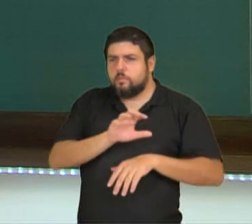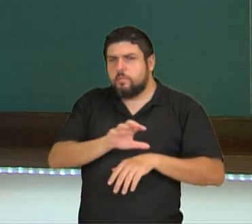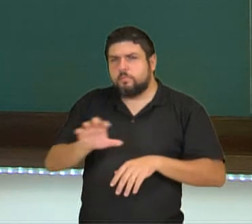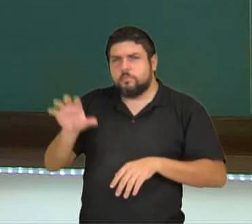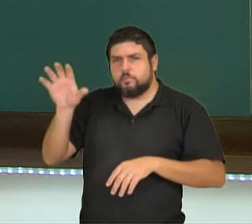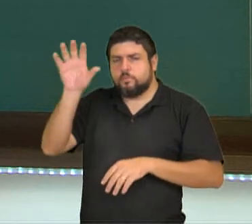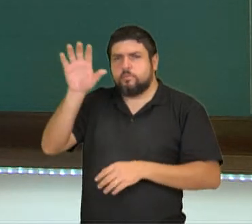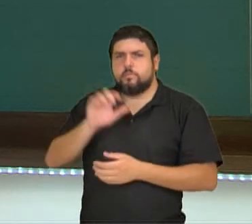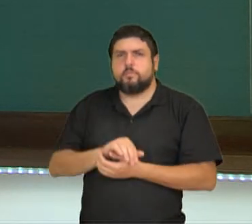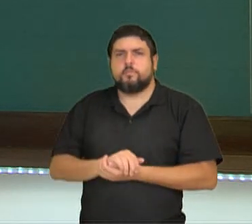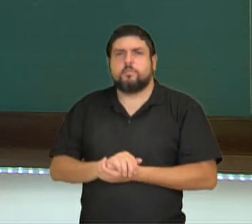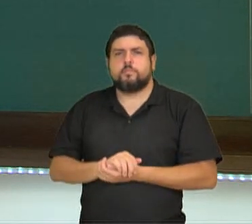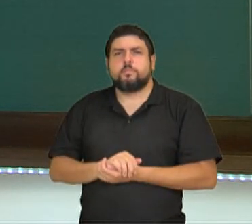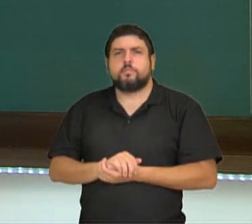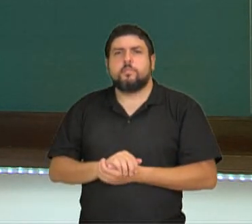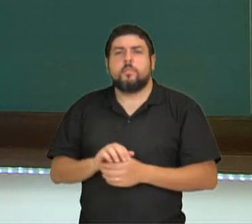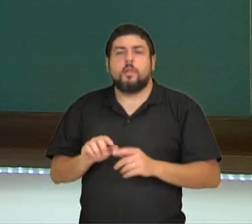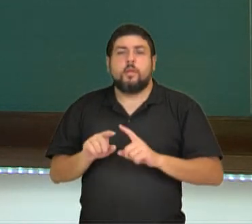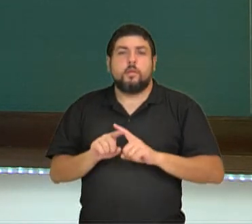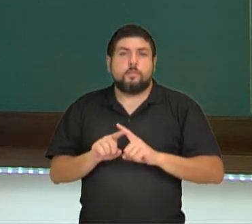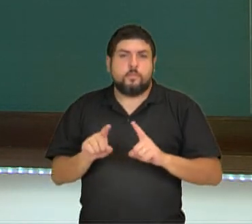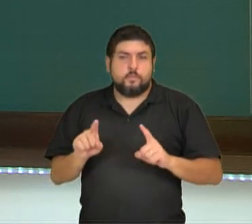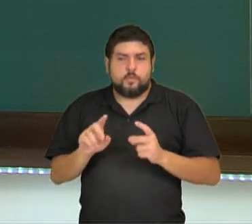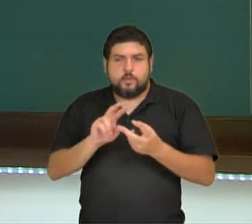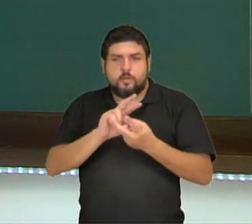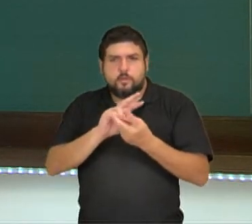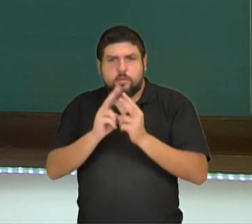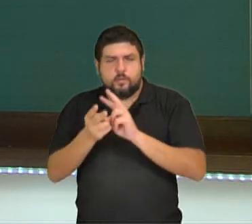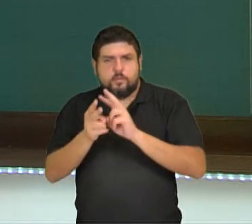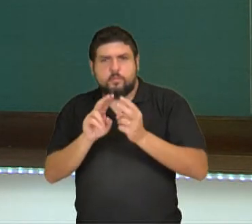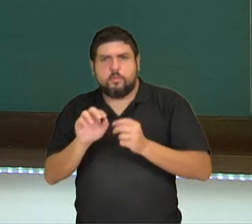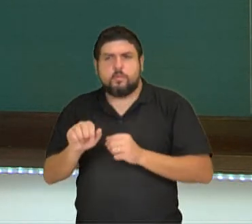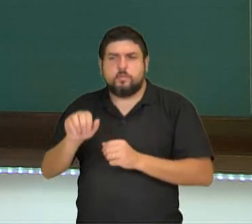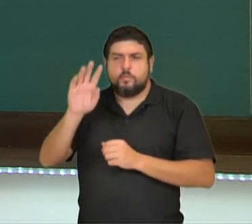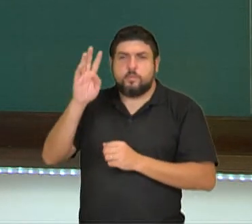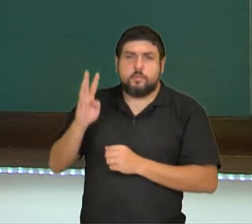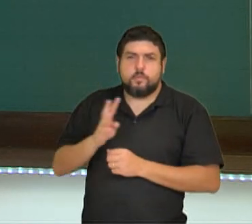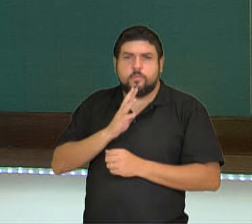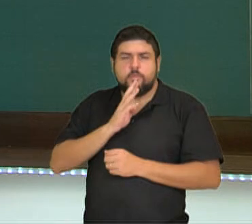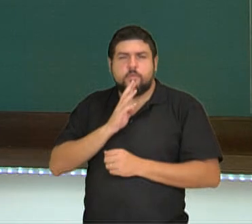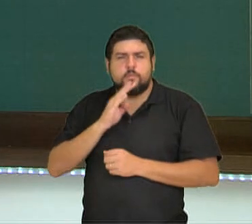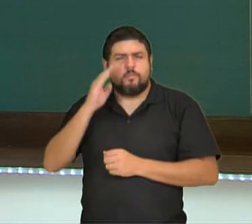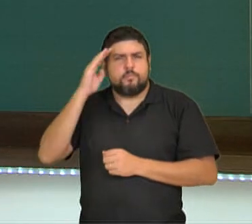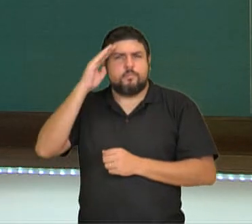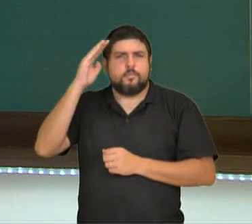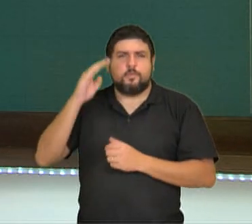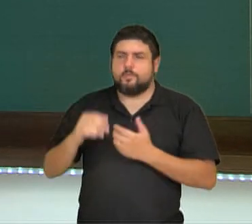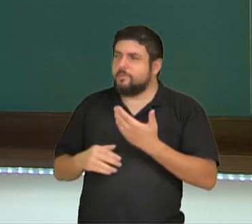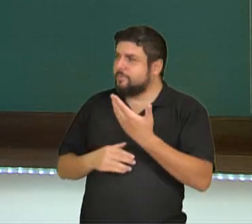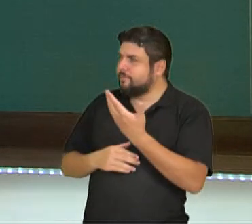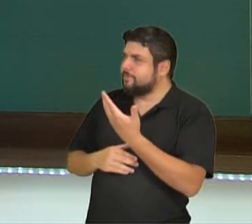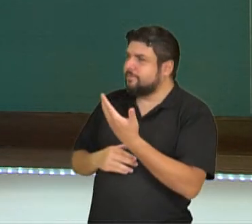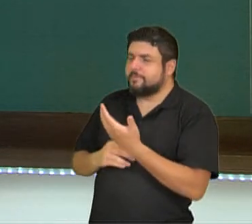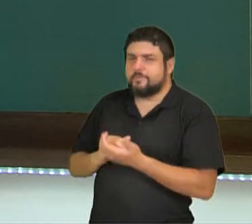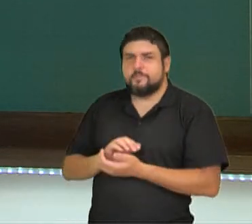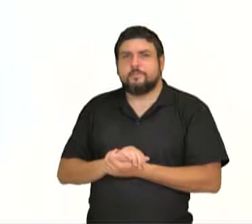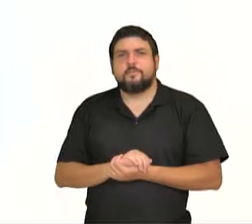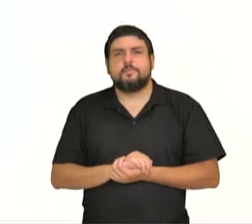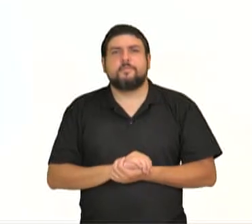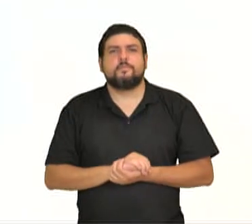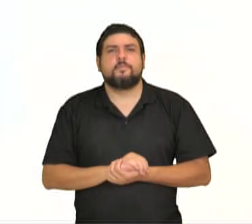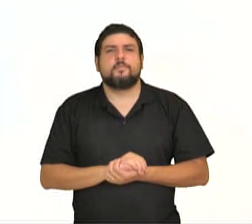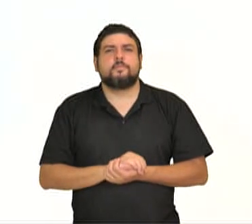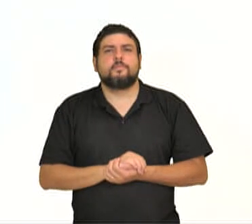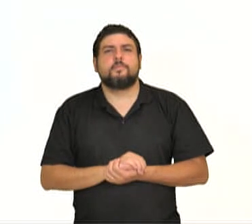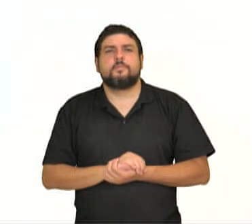falando aí da capoeira mais conhecida, esses são os principais instrumentos, ok? Então